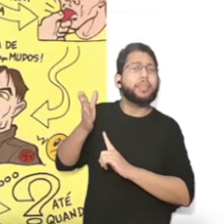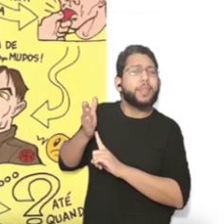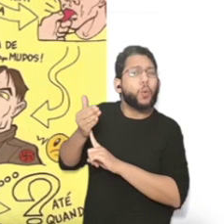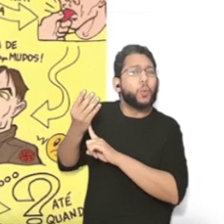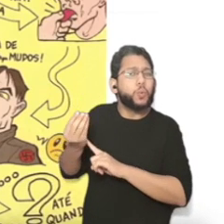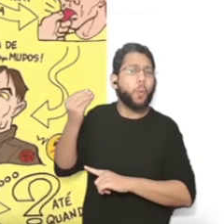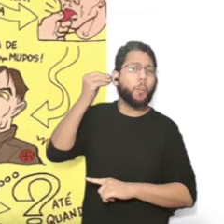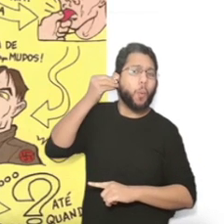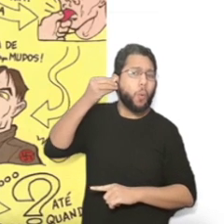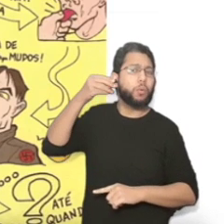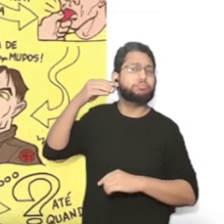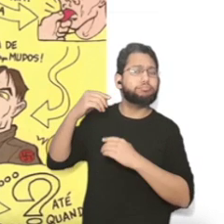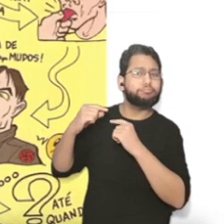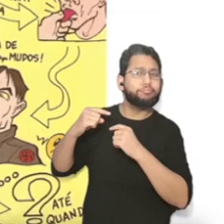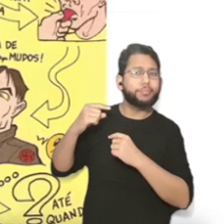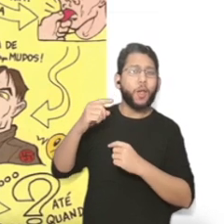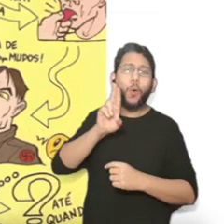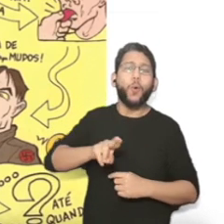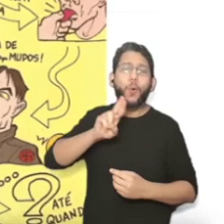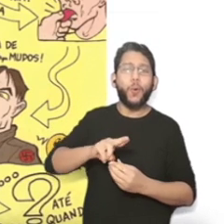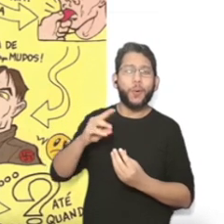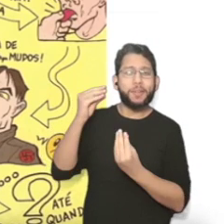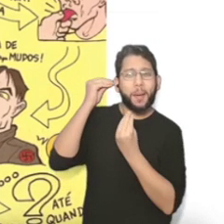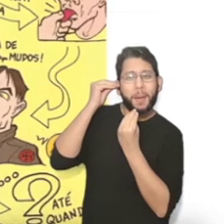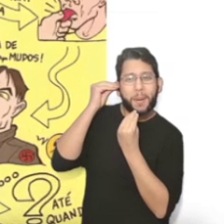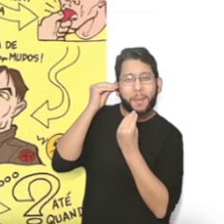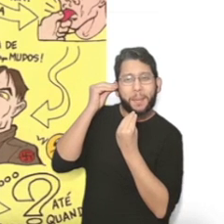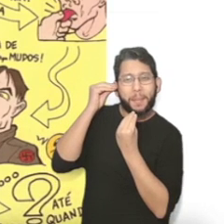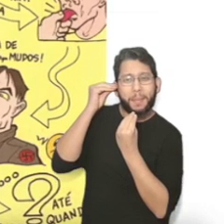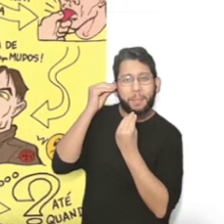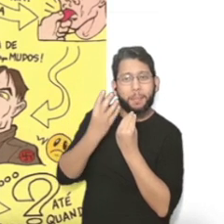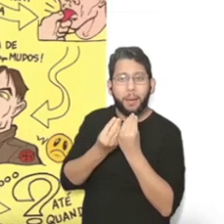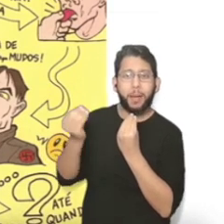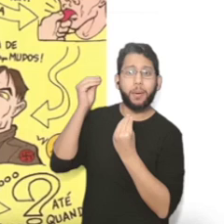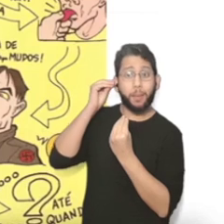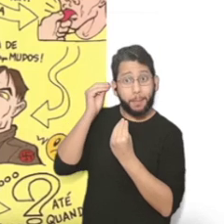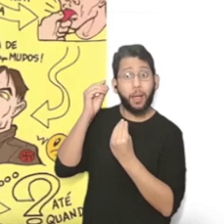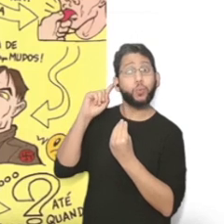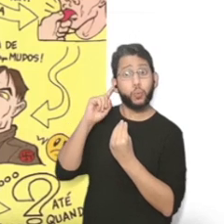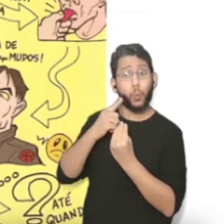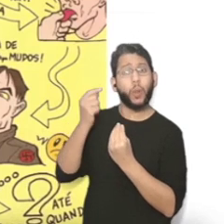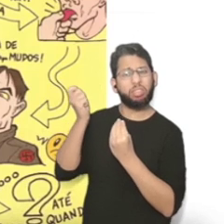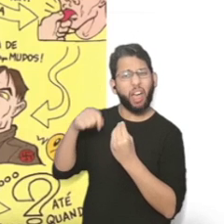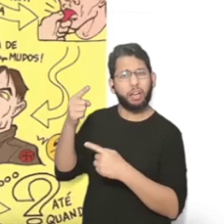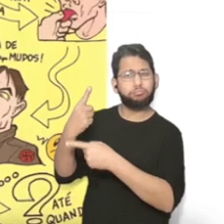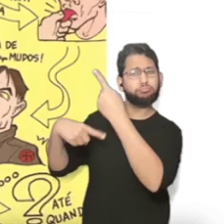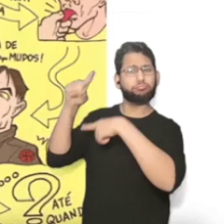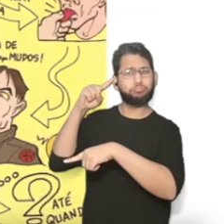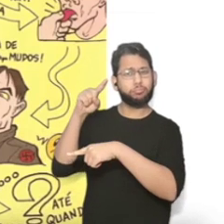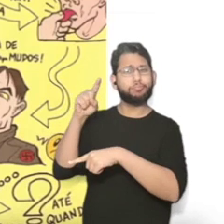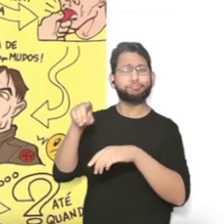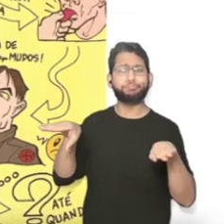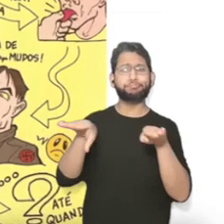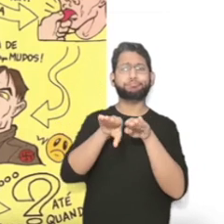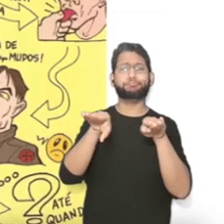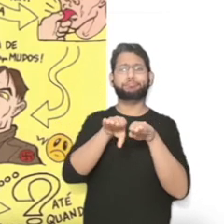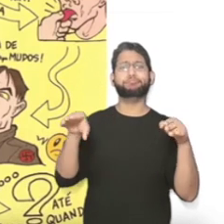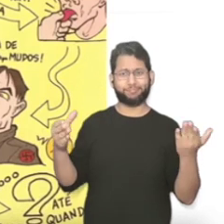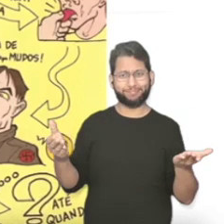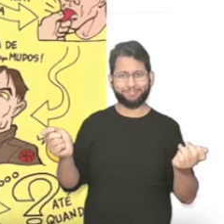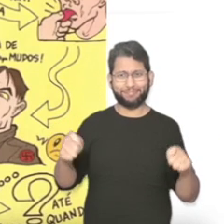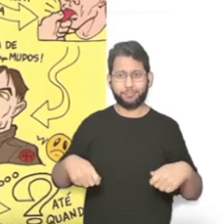resíduos auditivos para pessoas surdas serem aí recuperadas do ponto de vista da